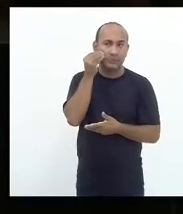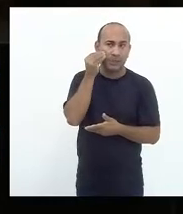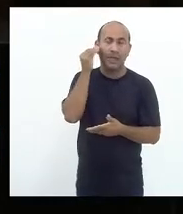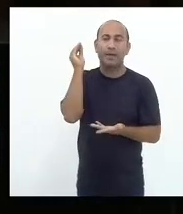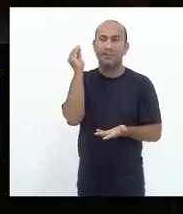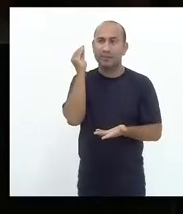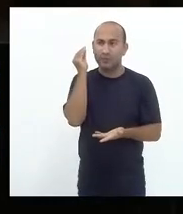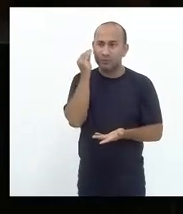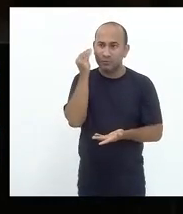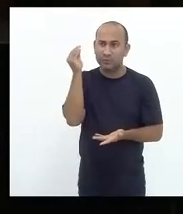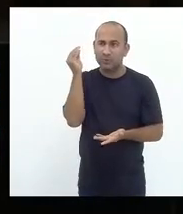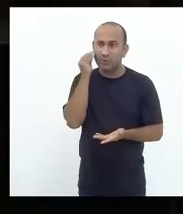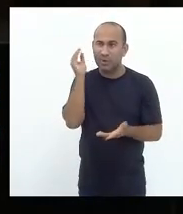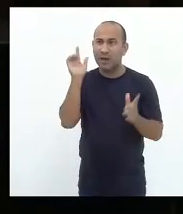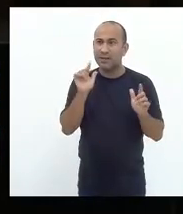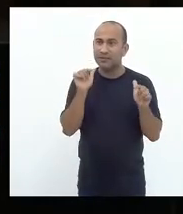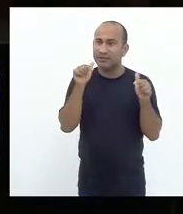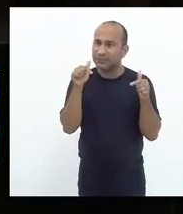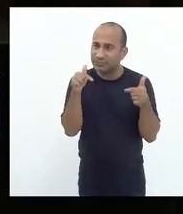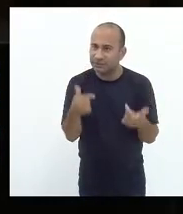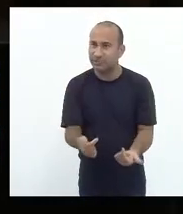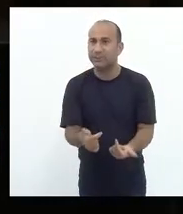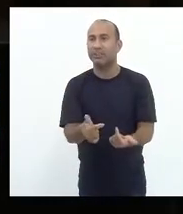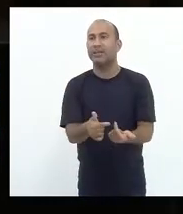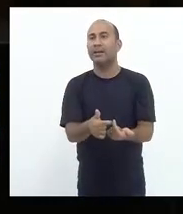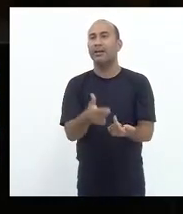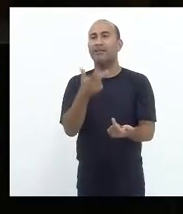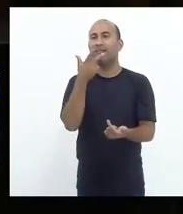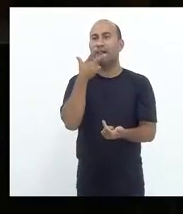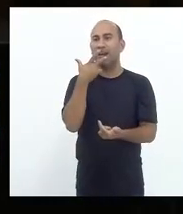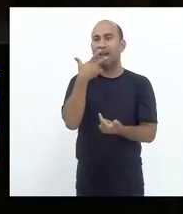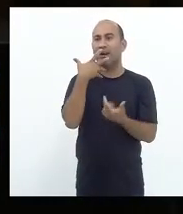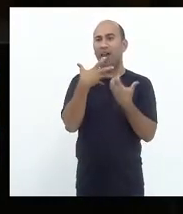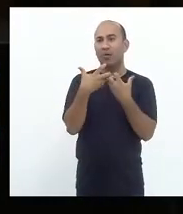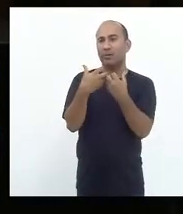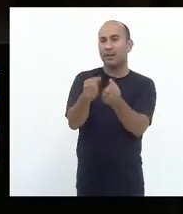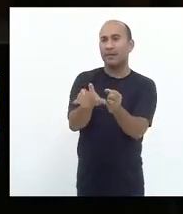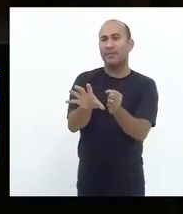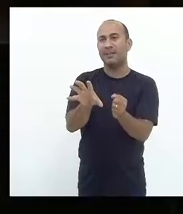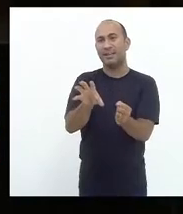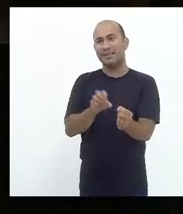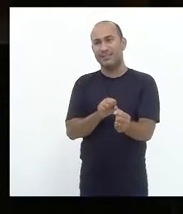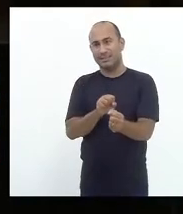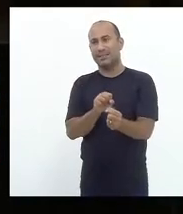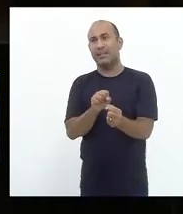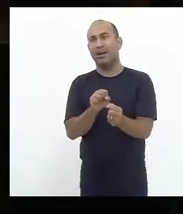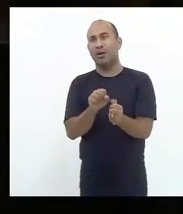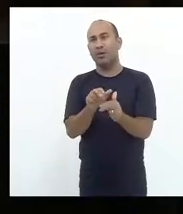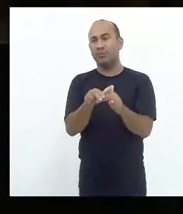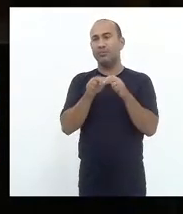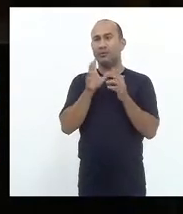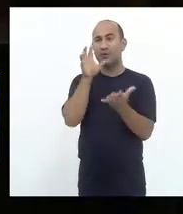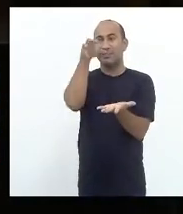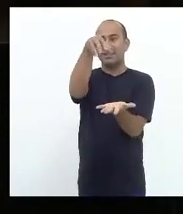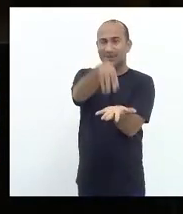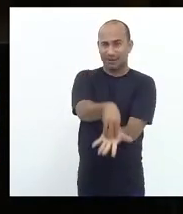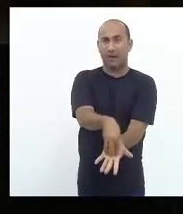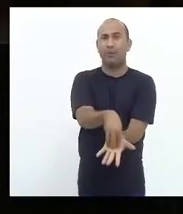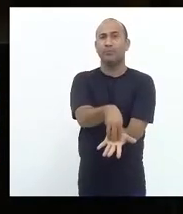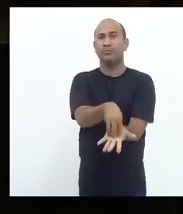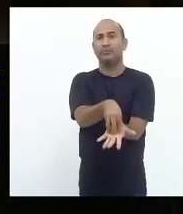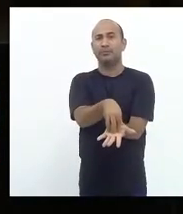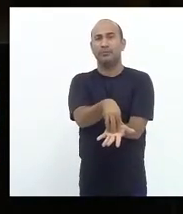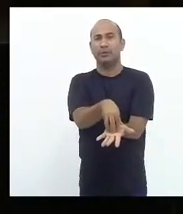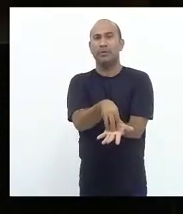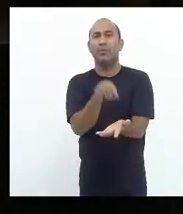tentou colocar a tal da medida da contaminação de rebanho como algo central. Ou então,